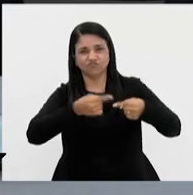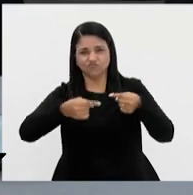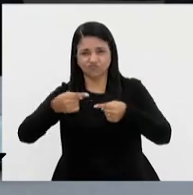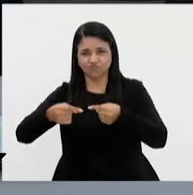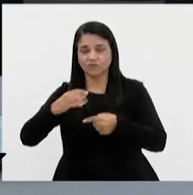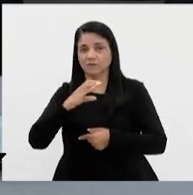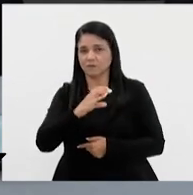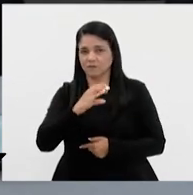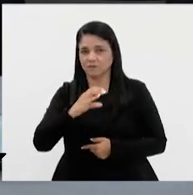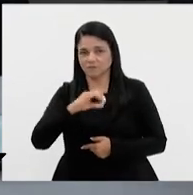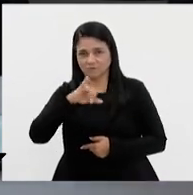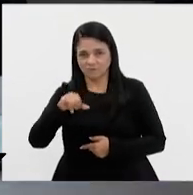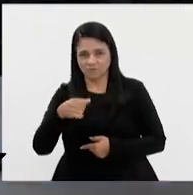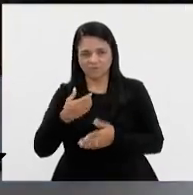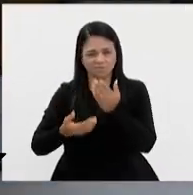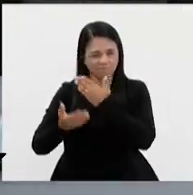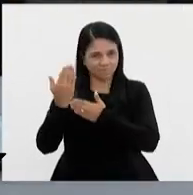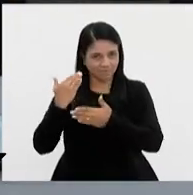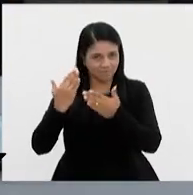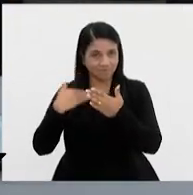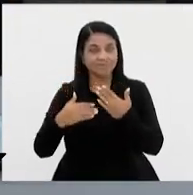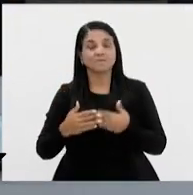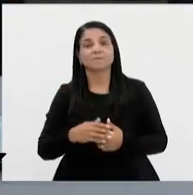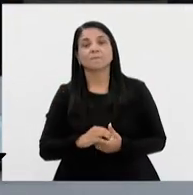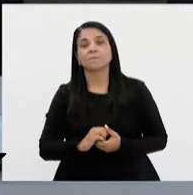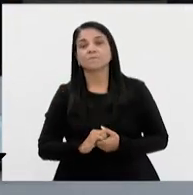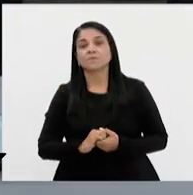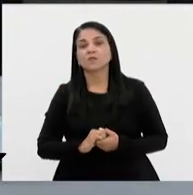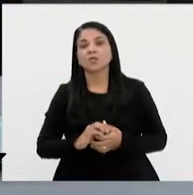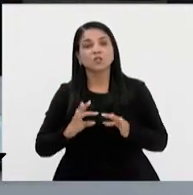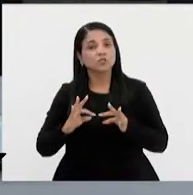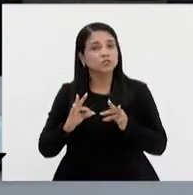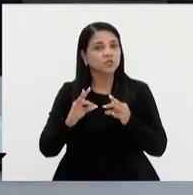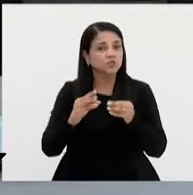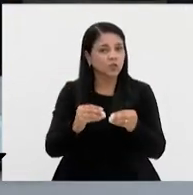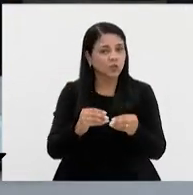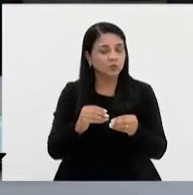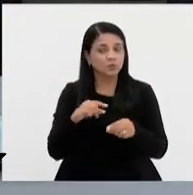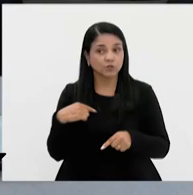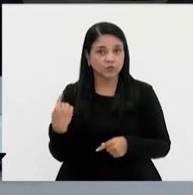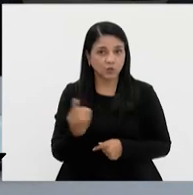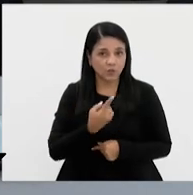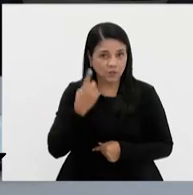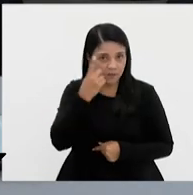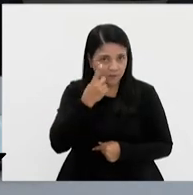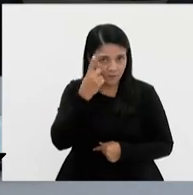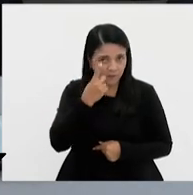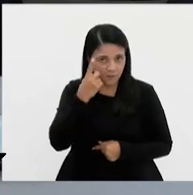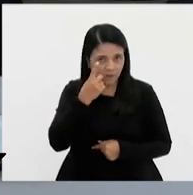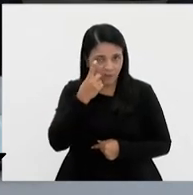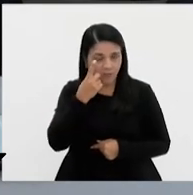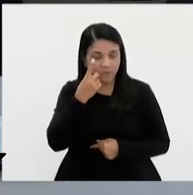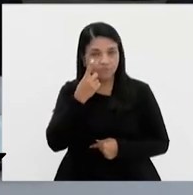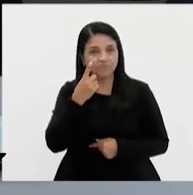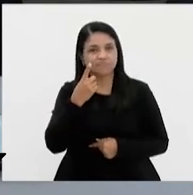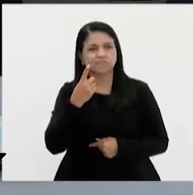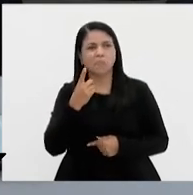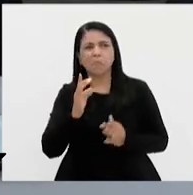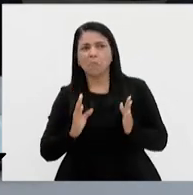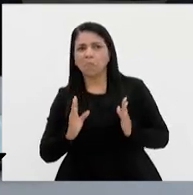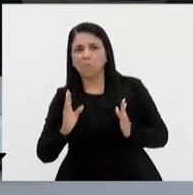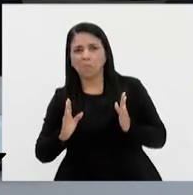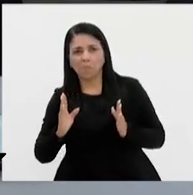CCJ aqui em outras épocas, que todos nós, sem exceção, em alguma época das nossas vidas,